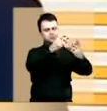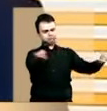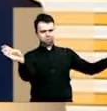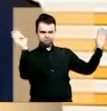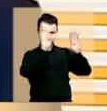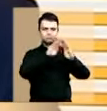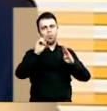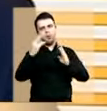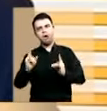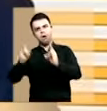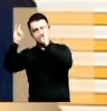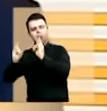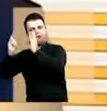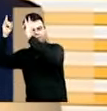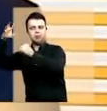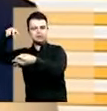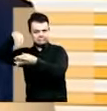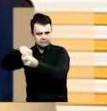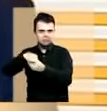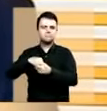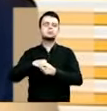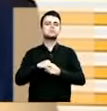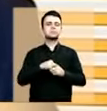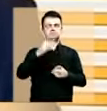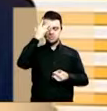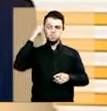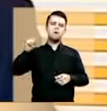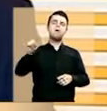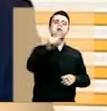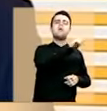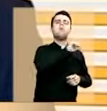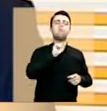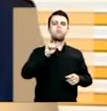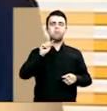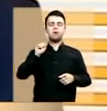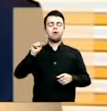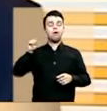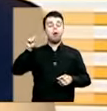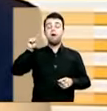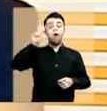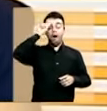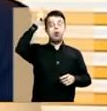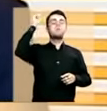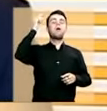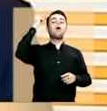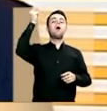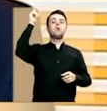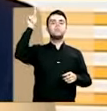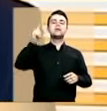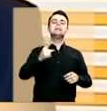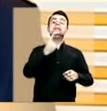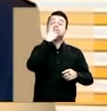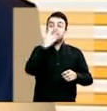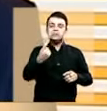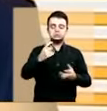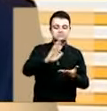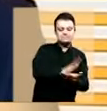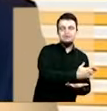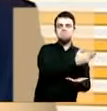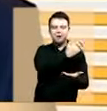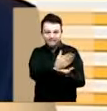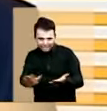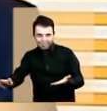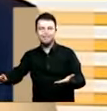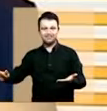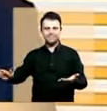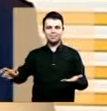apartamento, né, o condomínio de apartamento, o condomínio de casas, alguém lá criou lá uma questão de separar o lixo. Exato. Pô,